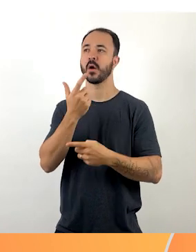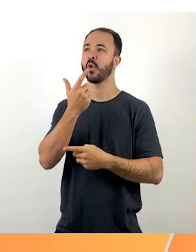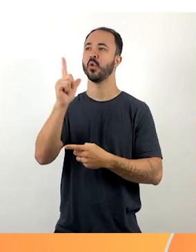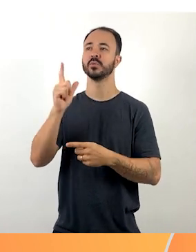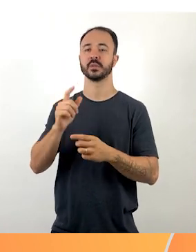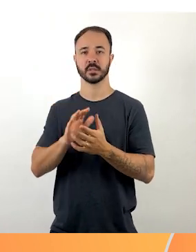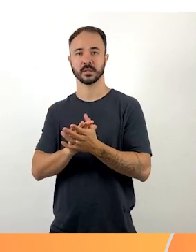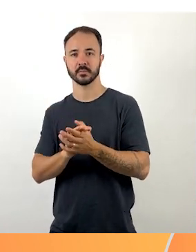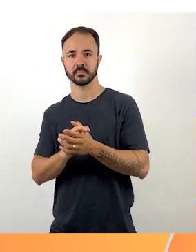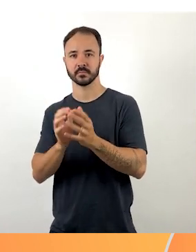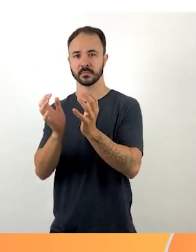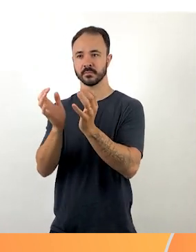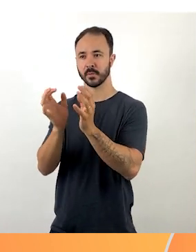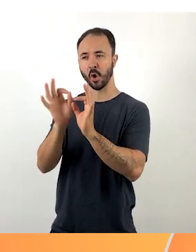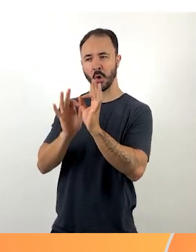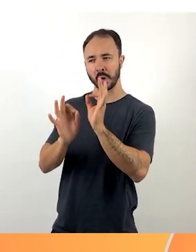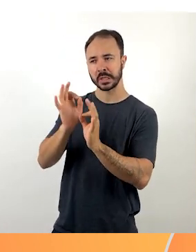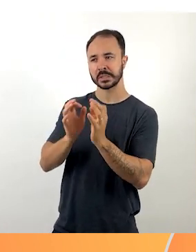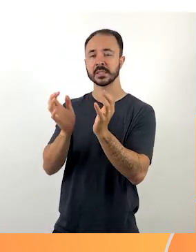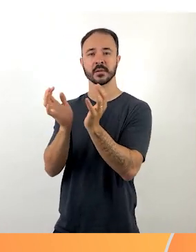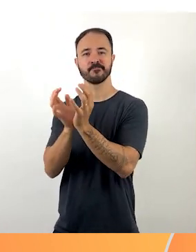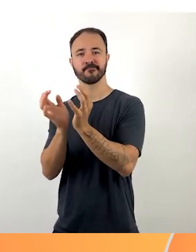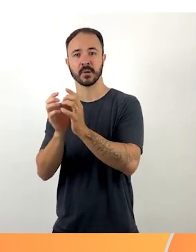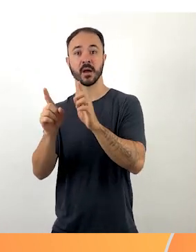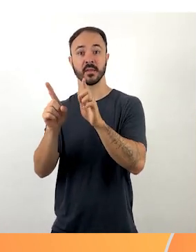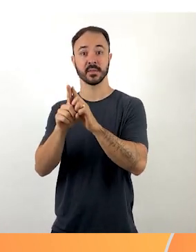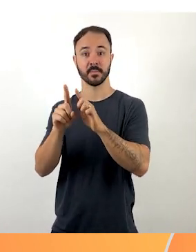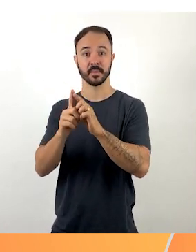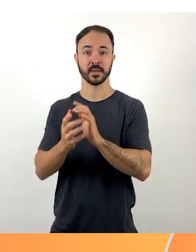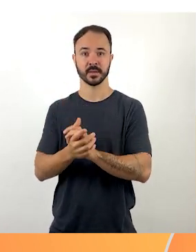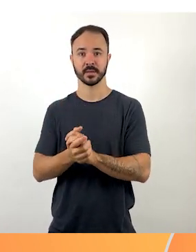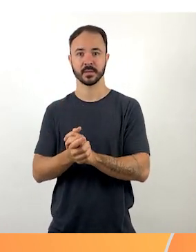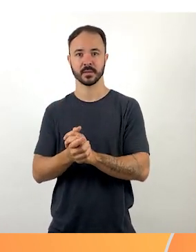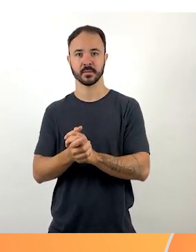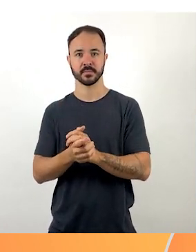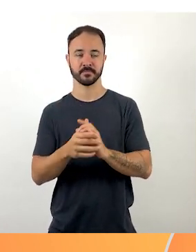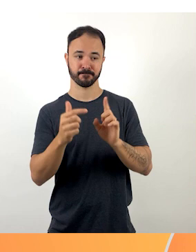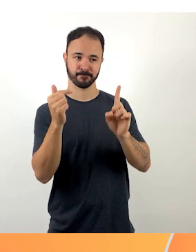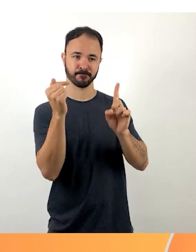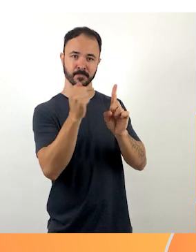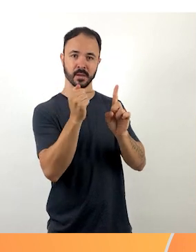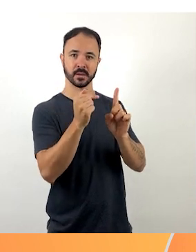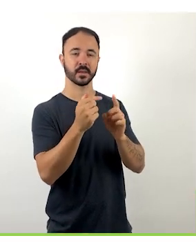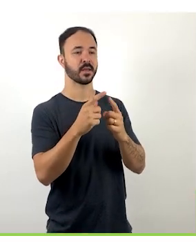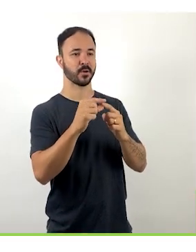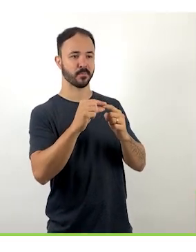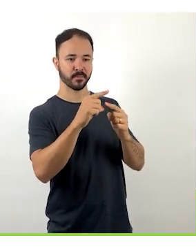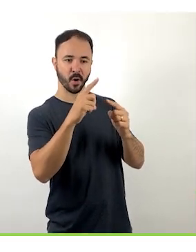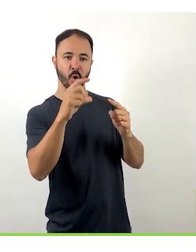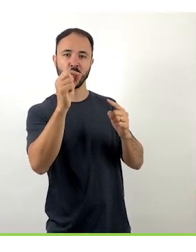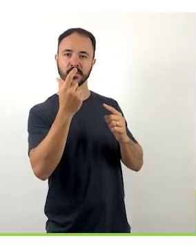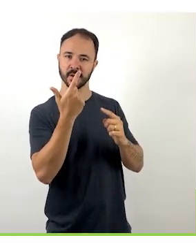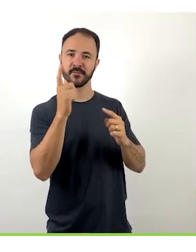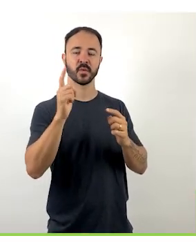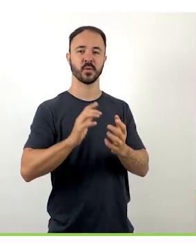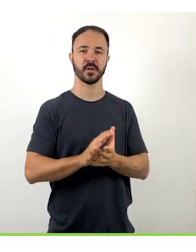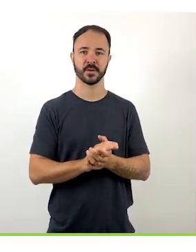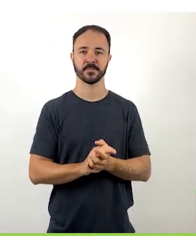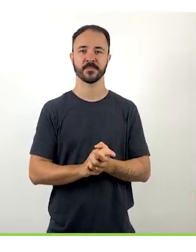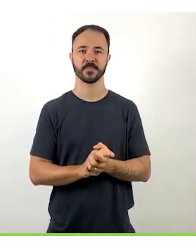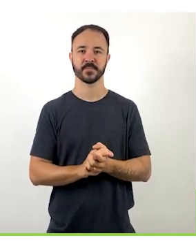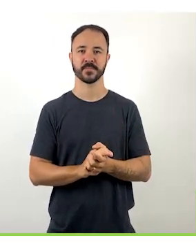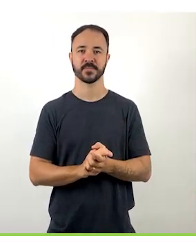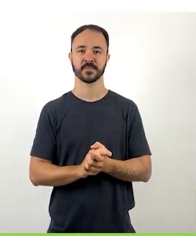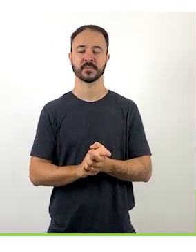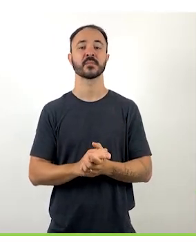de pequenas projeções filamentosas. São associadas ao ponto de inserção do pecíolo. Então, na parte extrema do pecíolo,